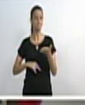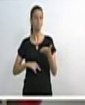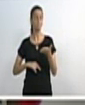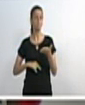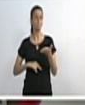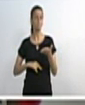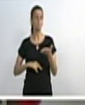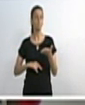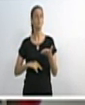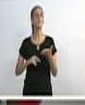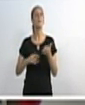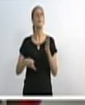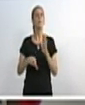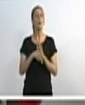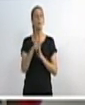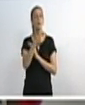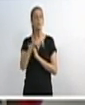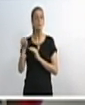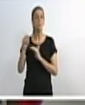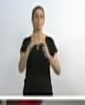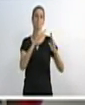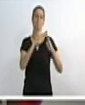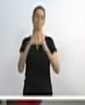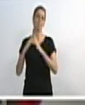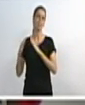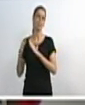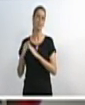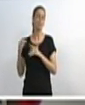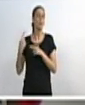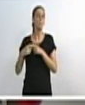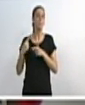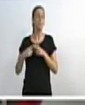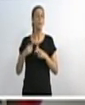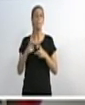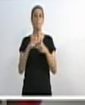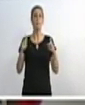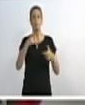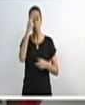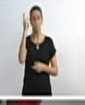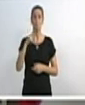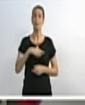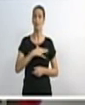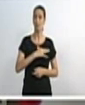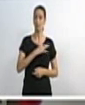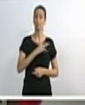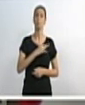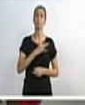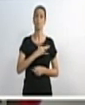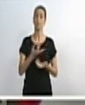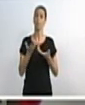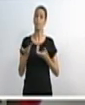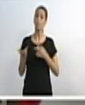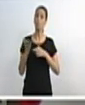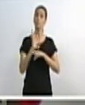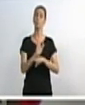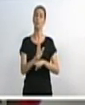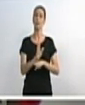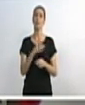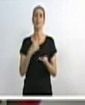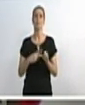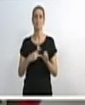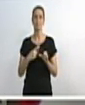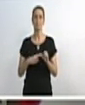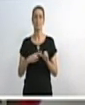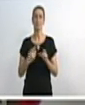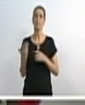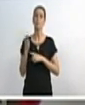dia, que a maioria das associações de moradores são pessoas voluntárias que querem contribuir pela cidade, querem contribuir pelo